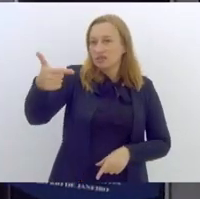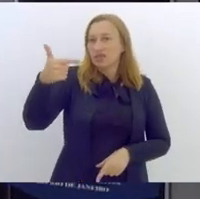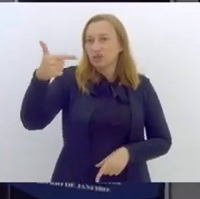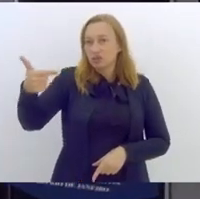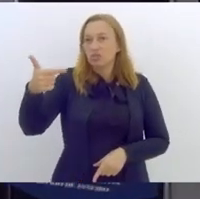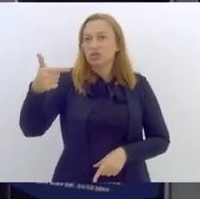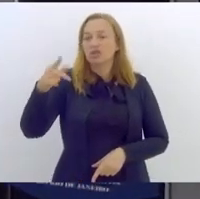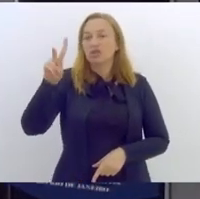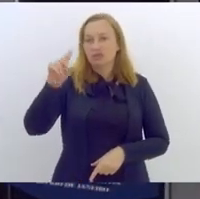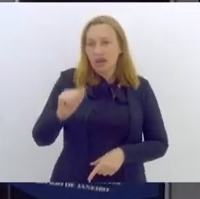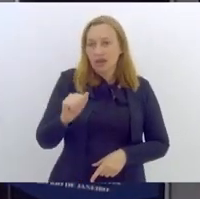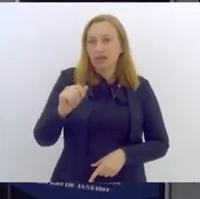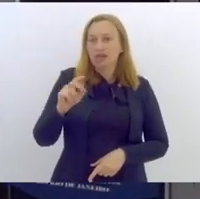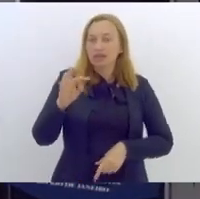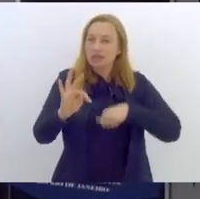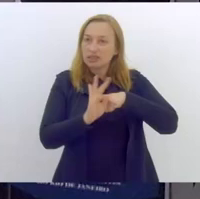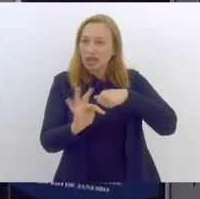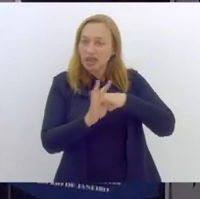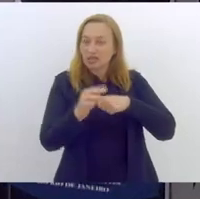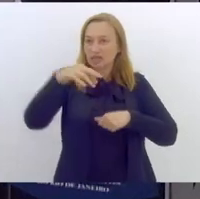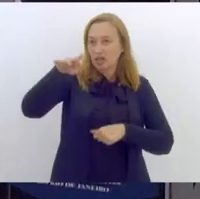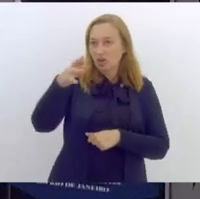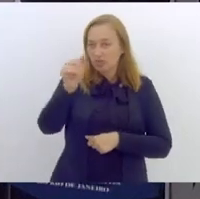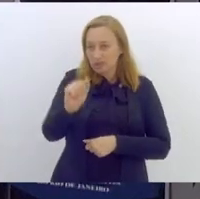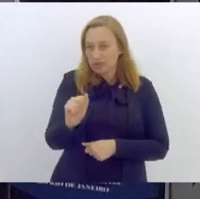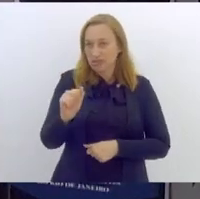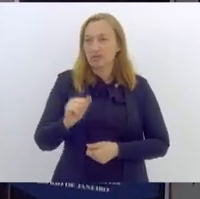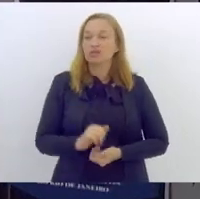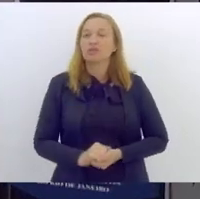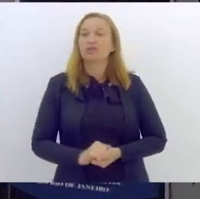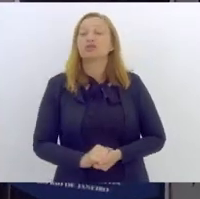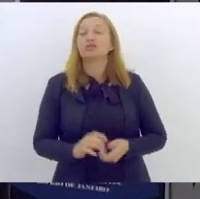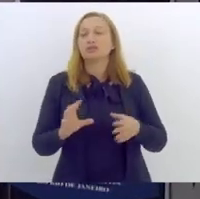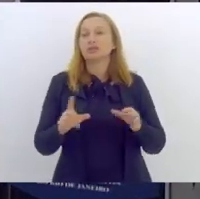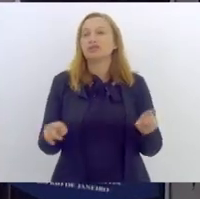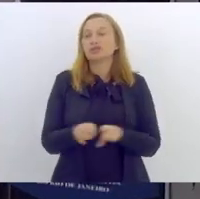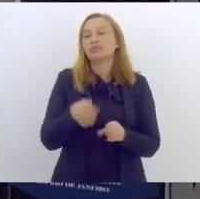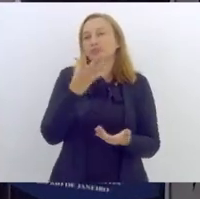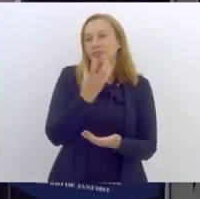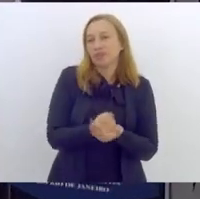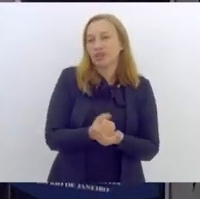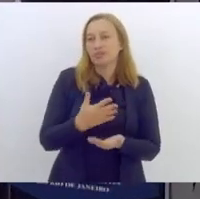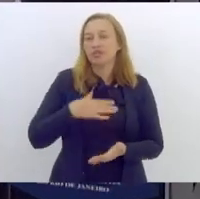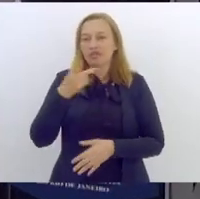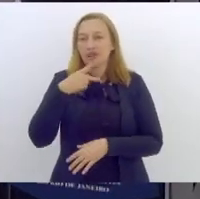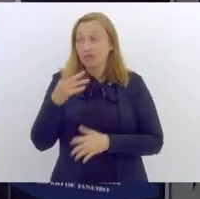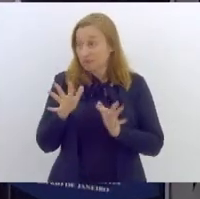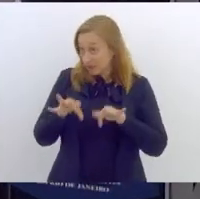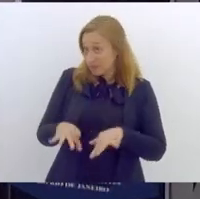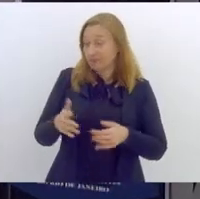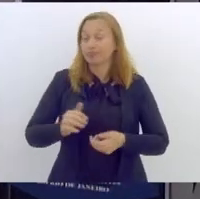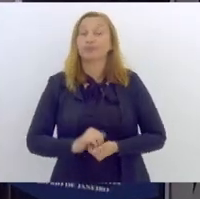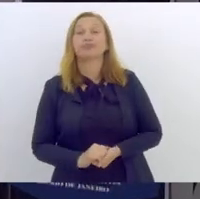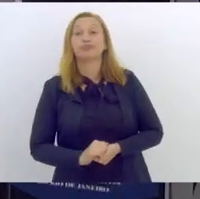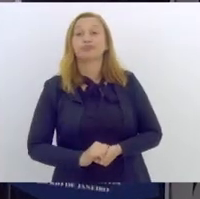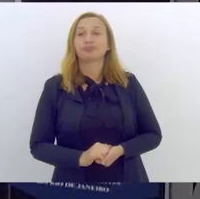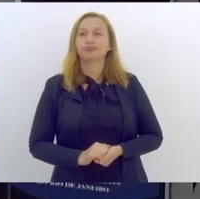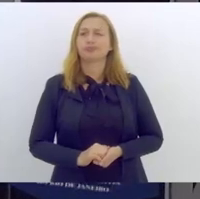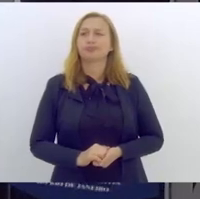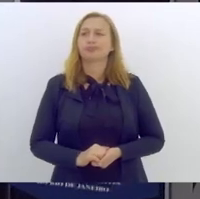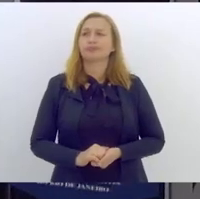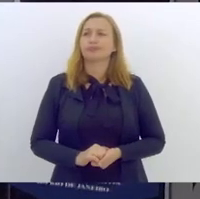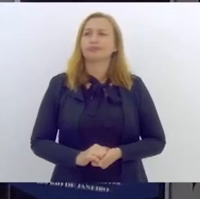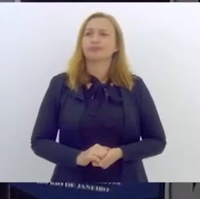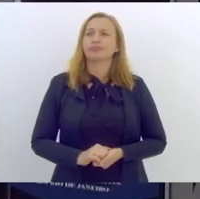para técnico de Acrópolis de terceira classe deixar registrado aqui também na minha fala já vou encerrar que devido